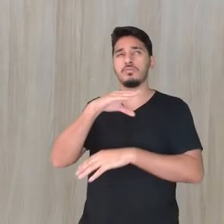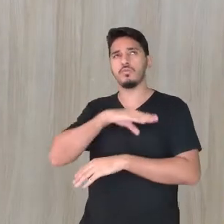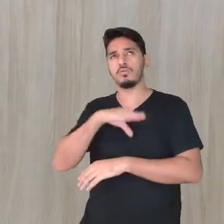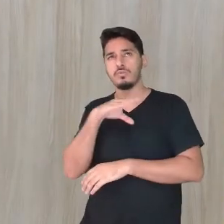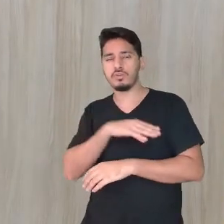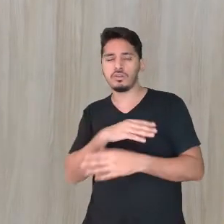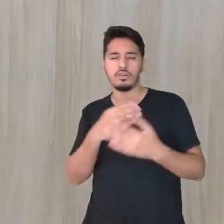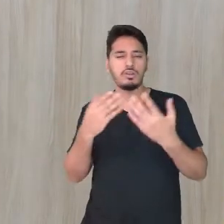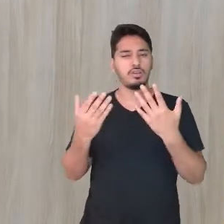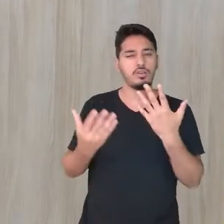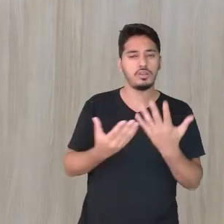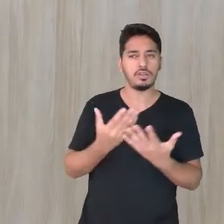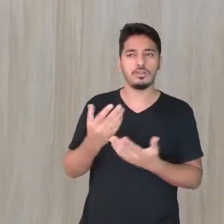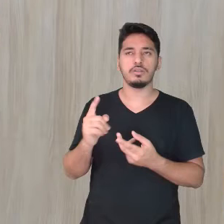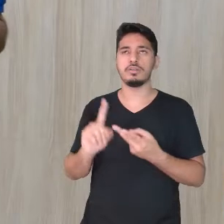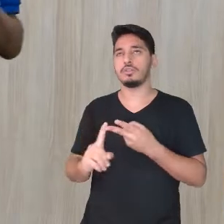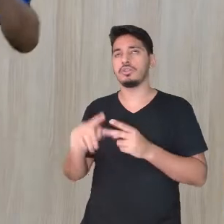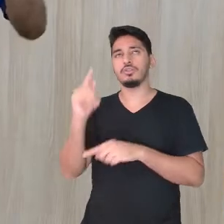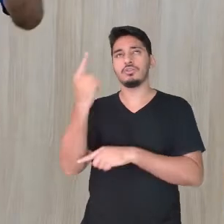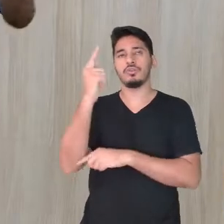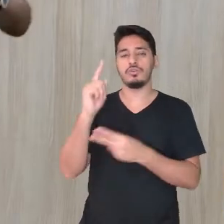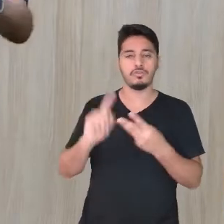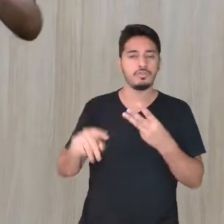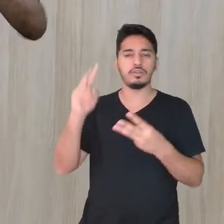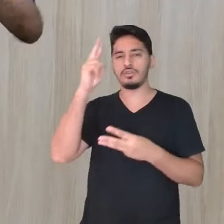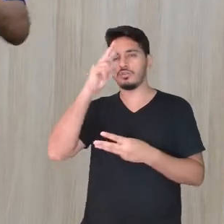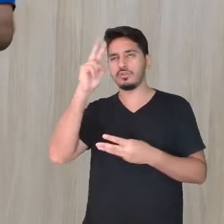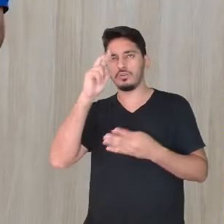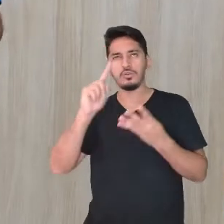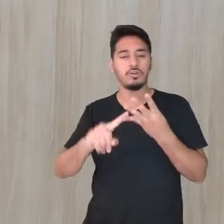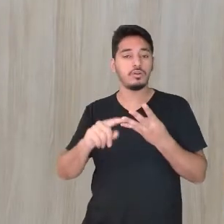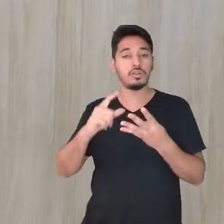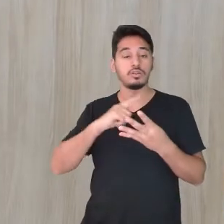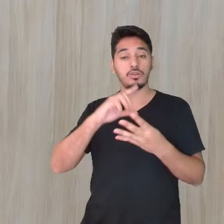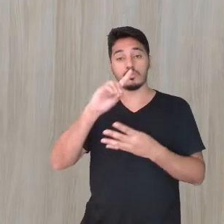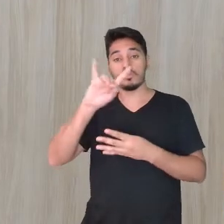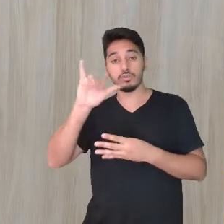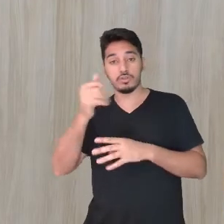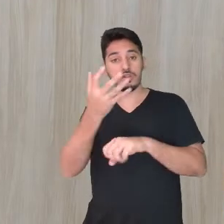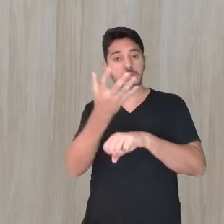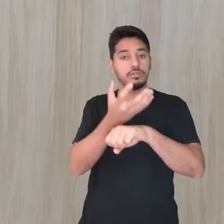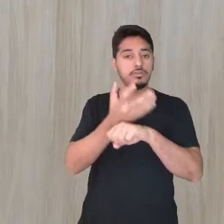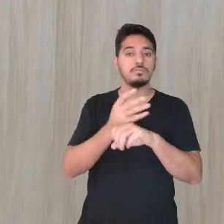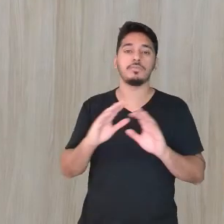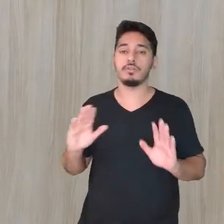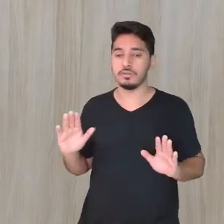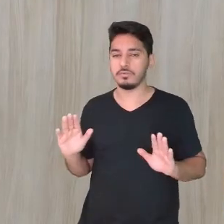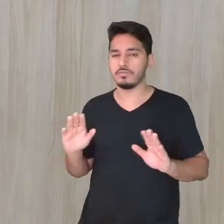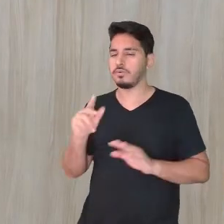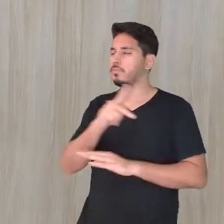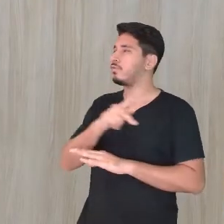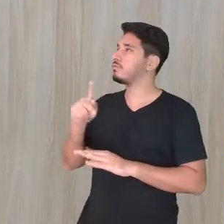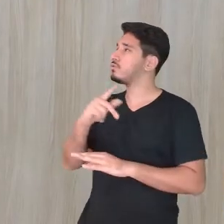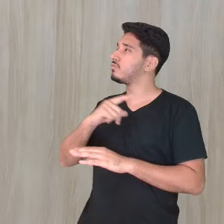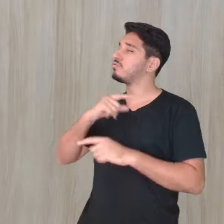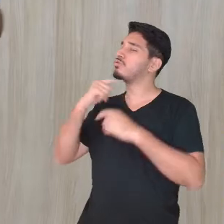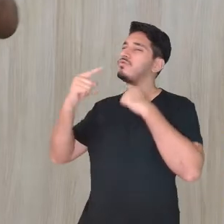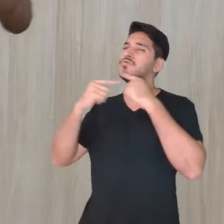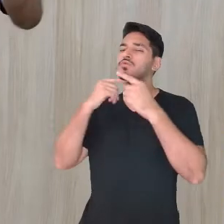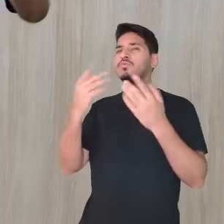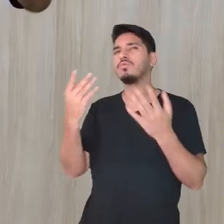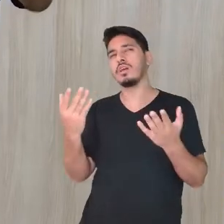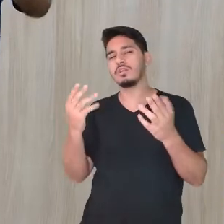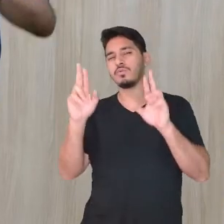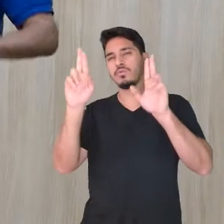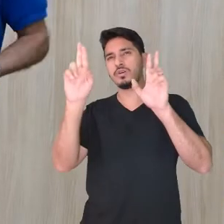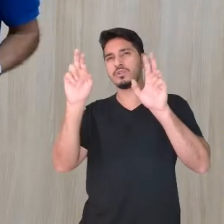português, a de geografia, a de história, tem a matéria e o dia específico lá. Professor, mas eu estou com dificuldade naquele